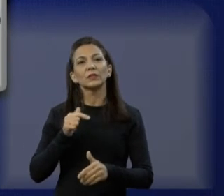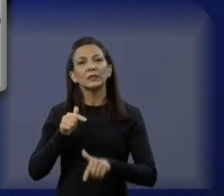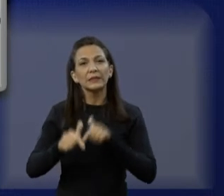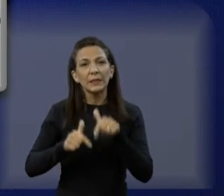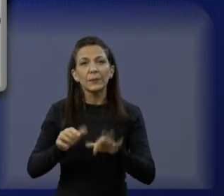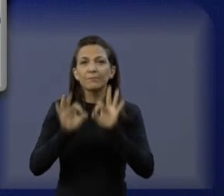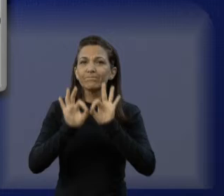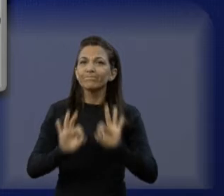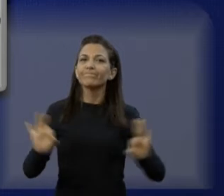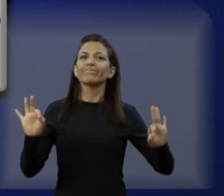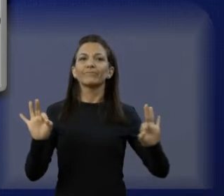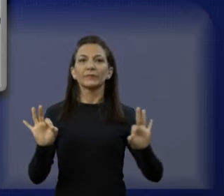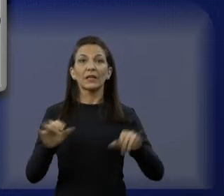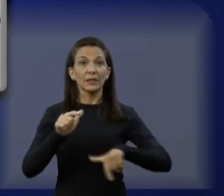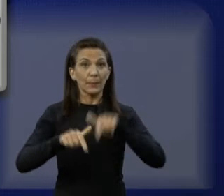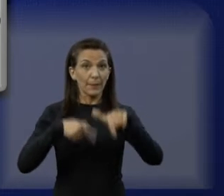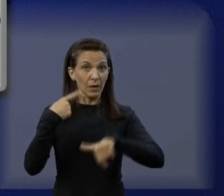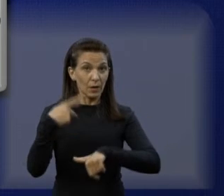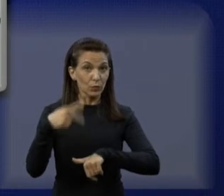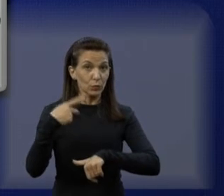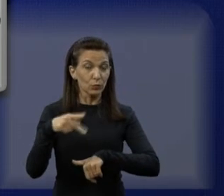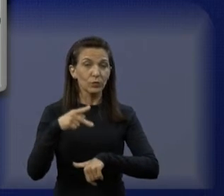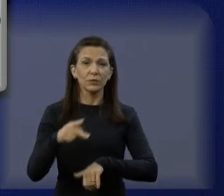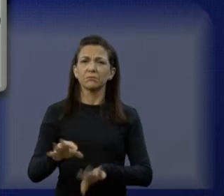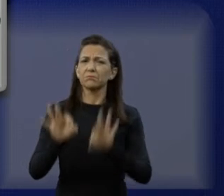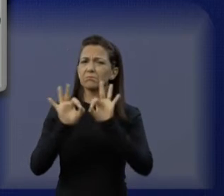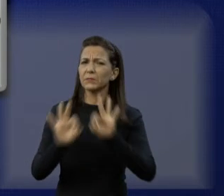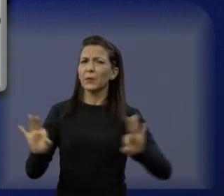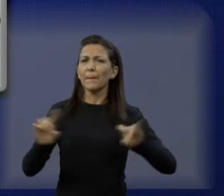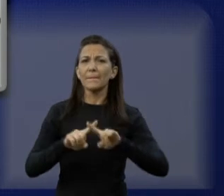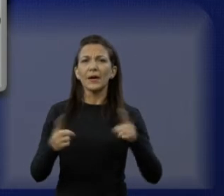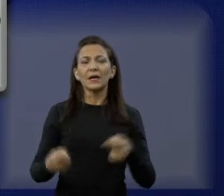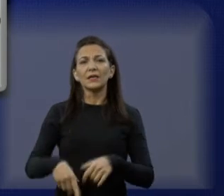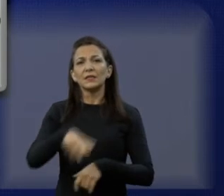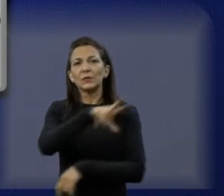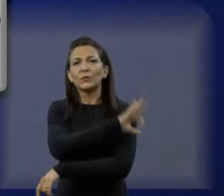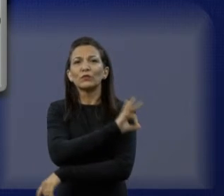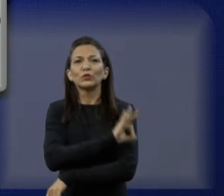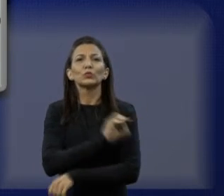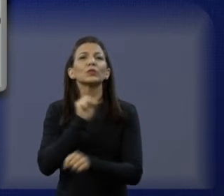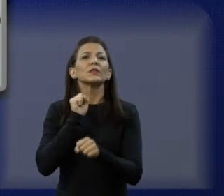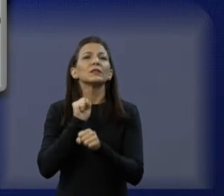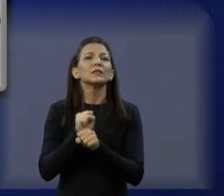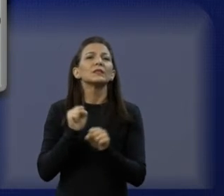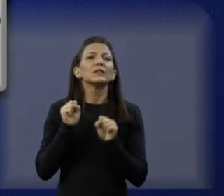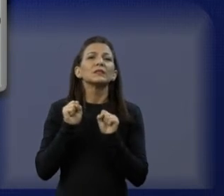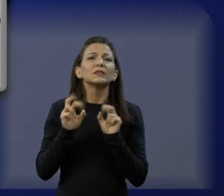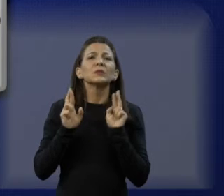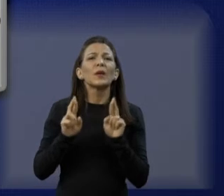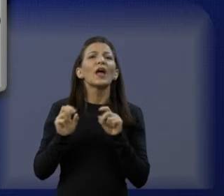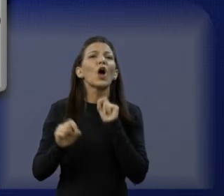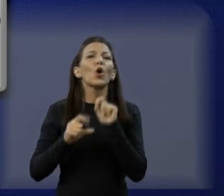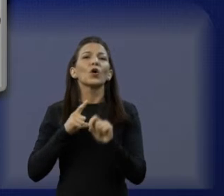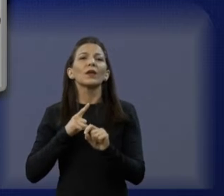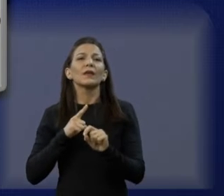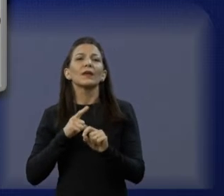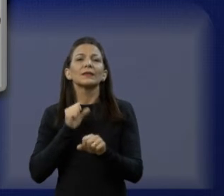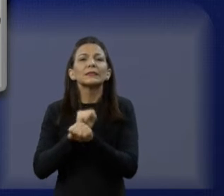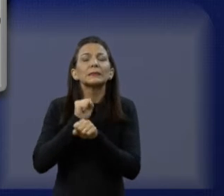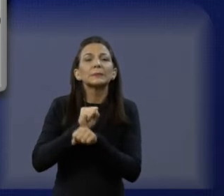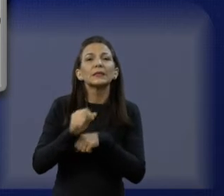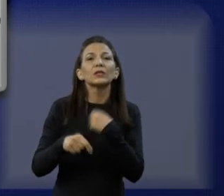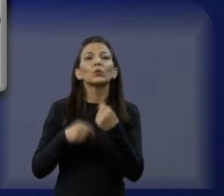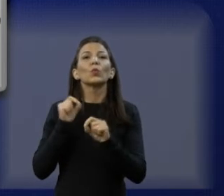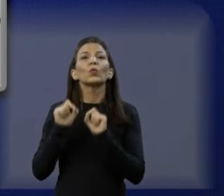e não posso deixar de elogiar o trabalho dele mas a Prefeitura vai esperar acontecer o mesmo que em 2019 é claro que nós sabemos